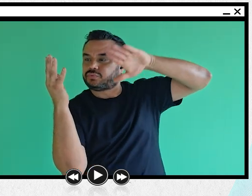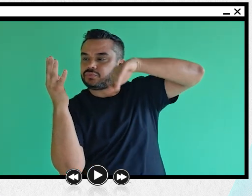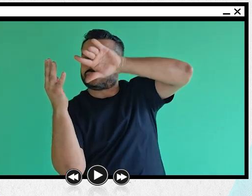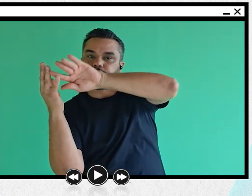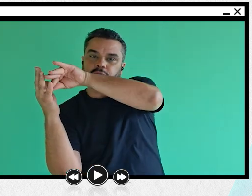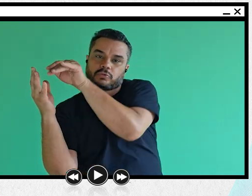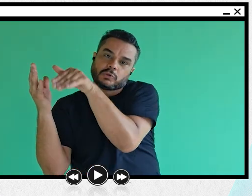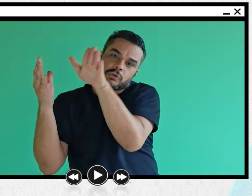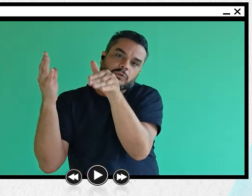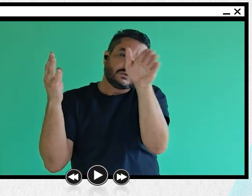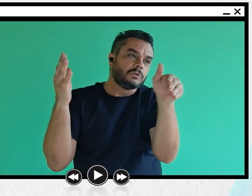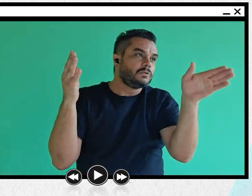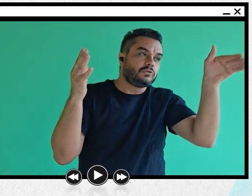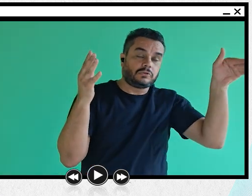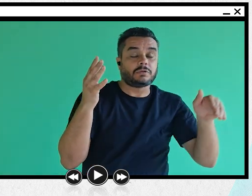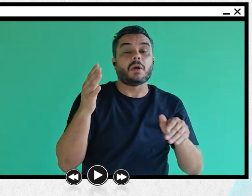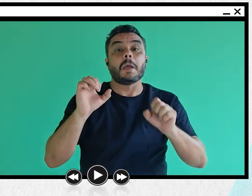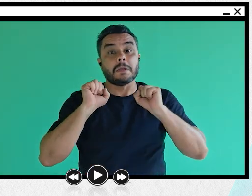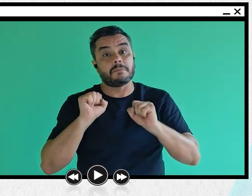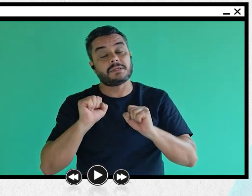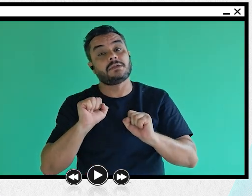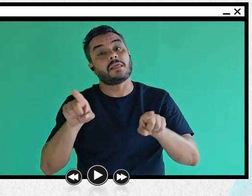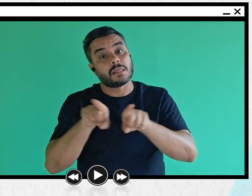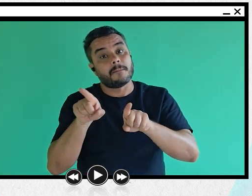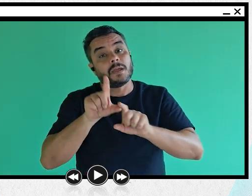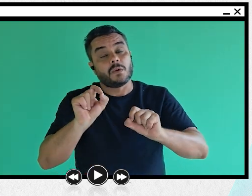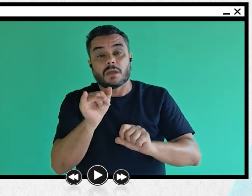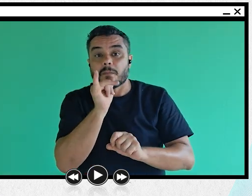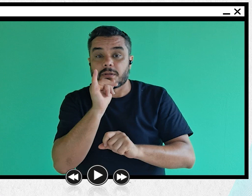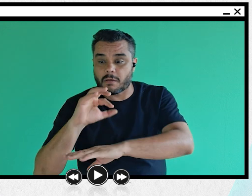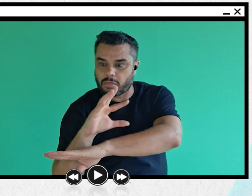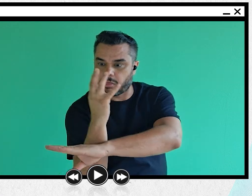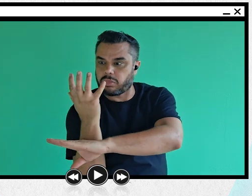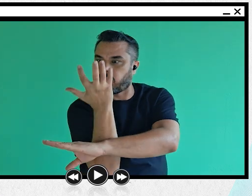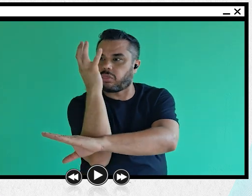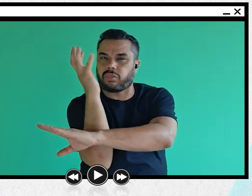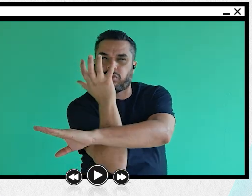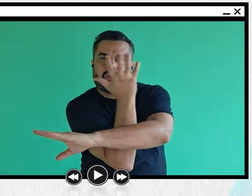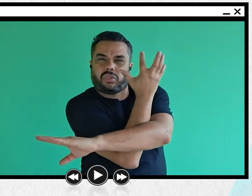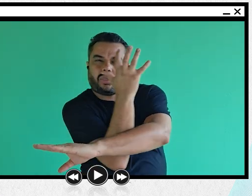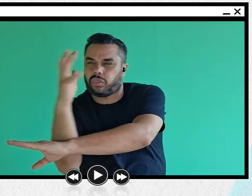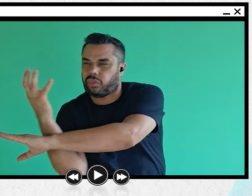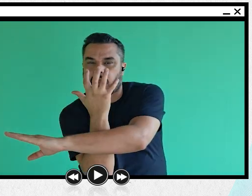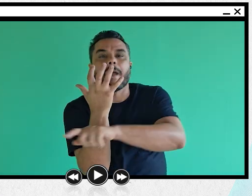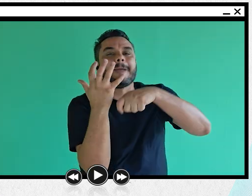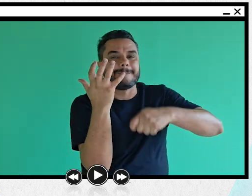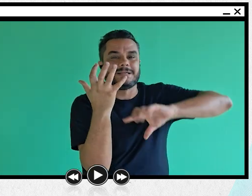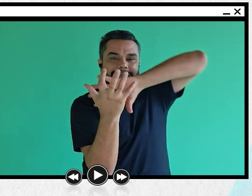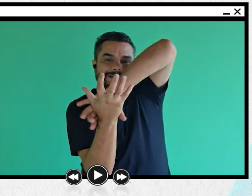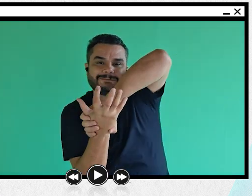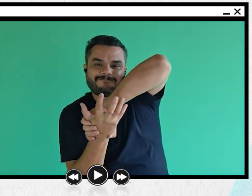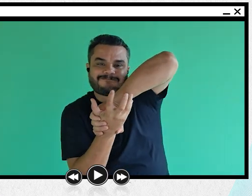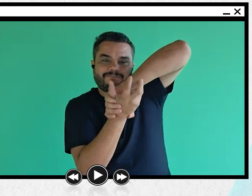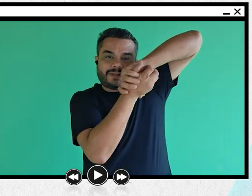é importante remover parte das plantas, porque às vezes elas começam a crescer muito rapidamente, ocorre competição. Então, o excesso de plantas tem que